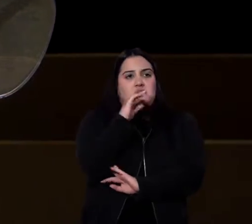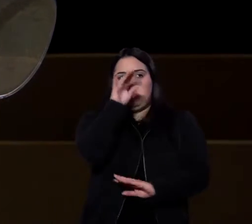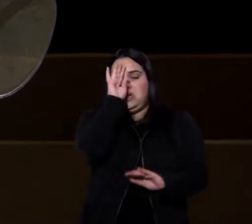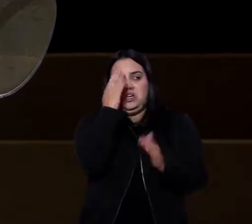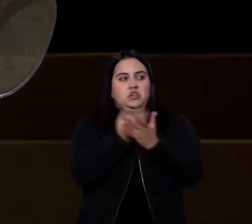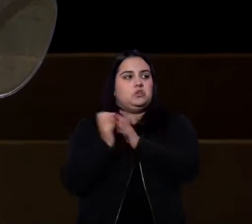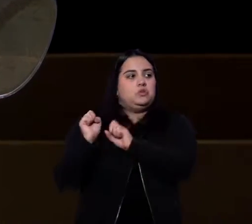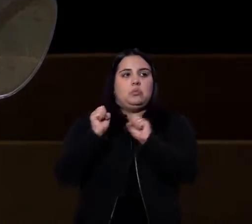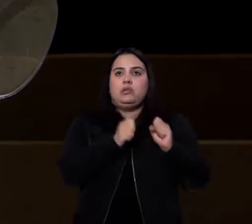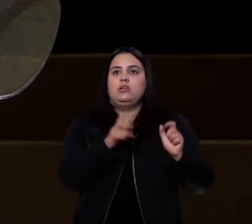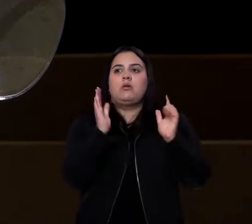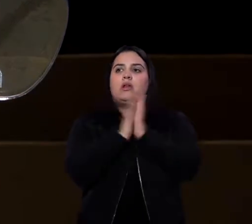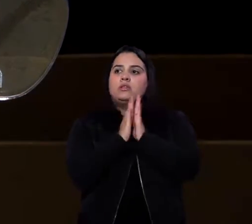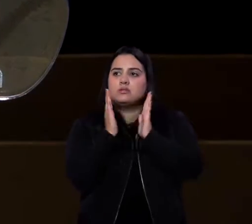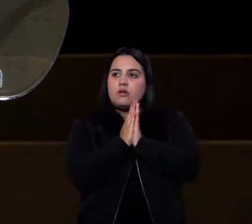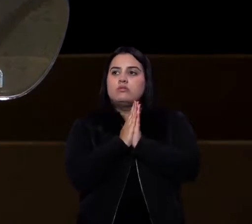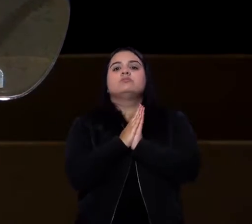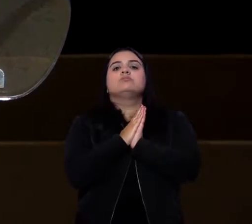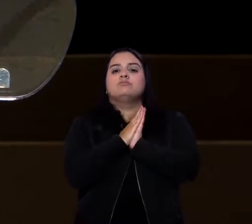oração.